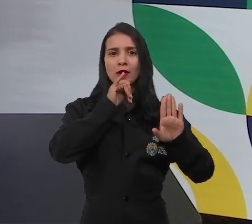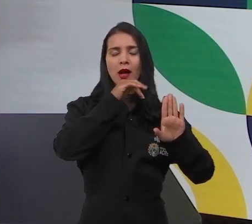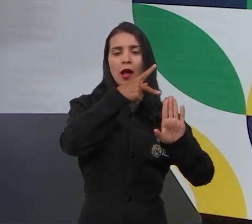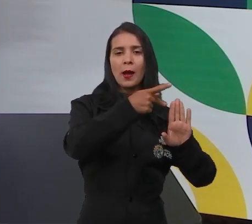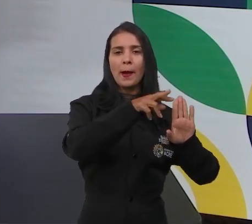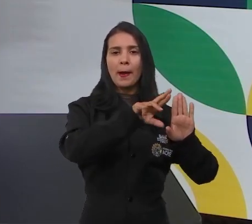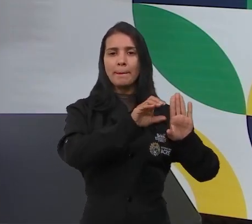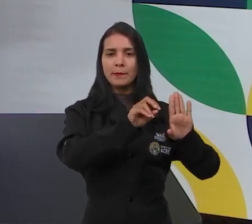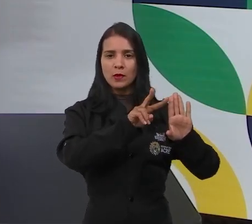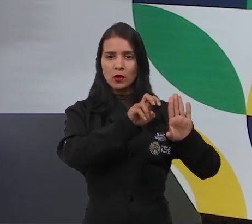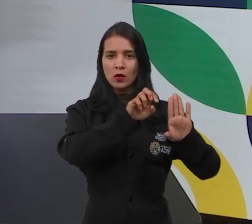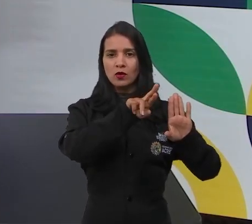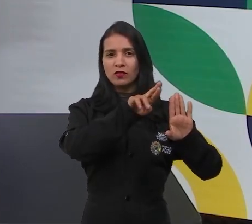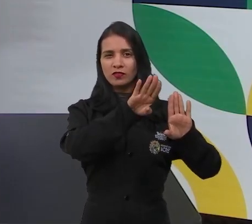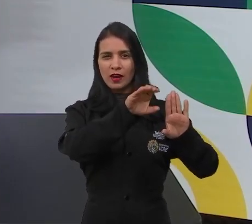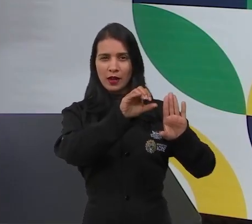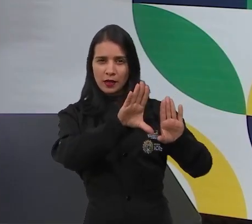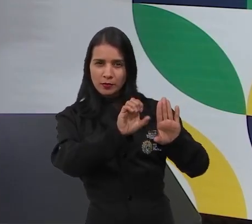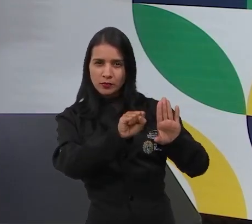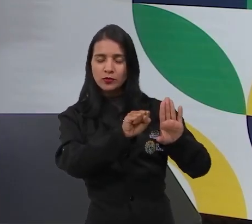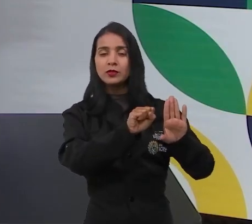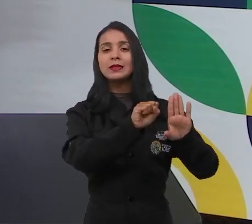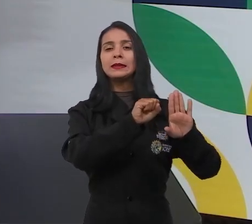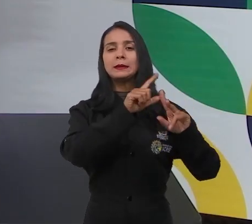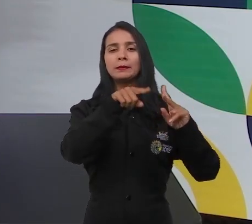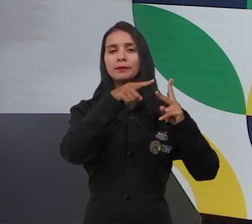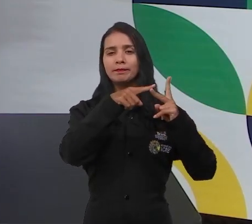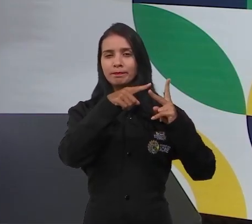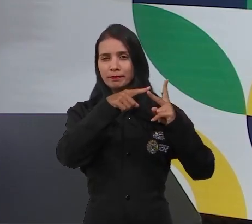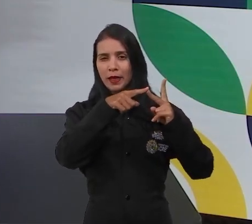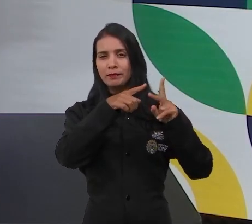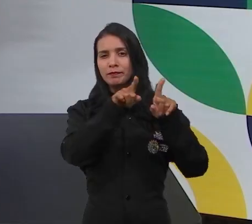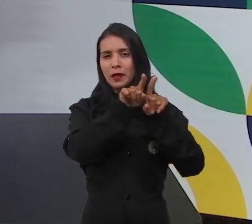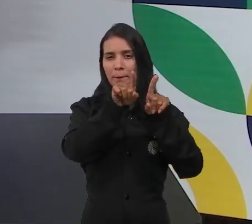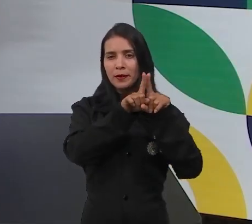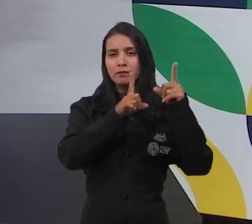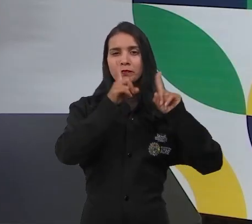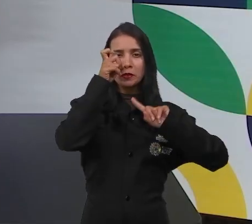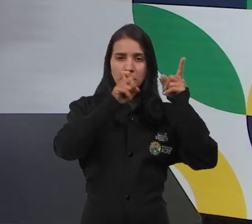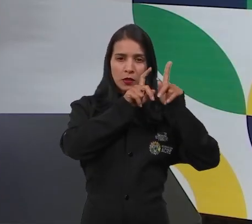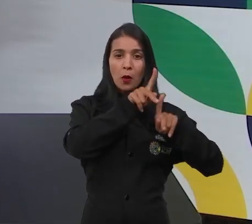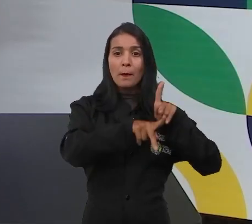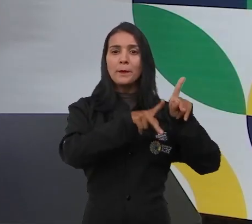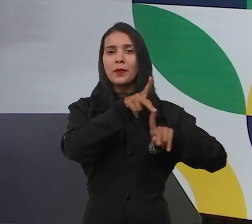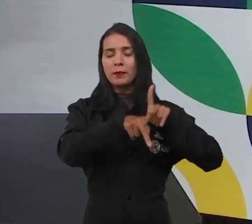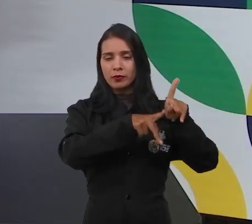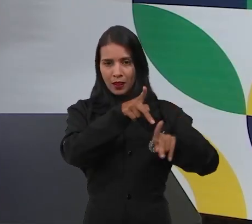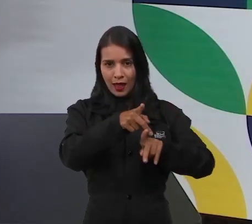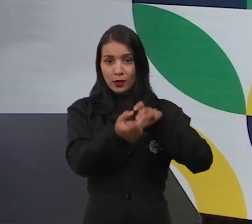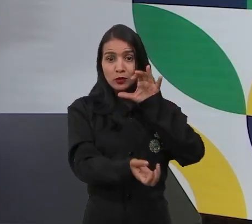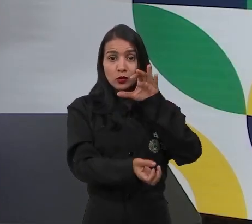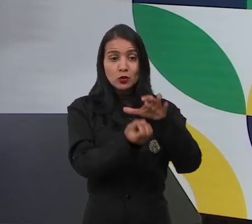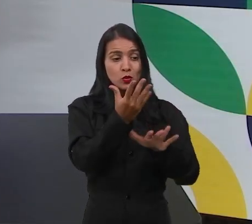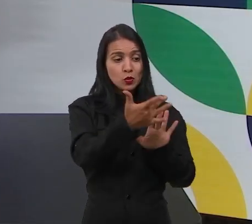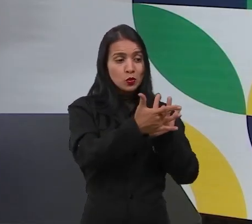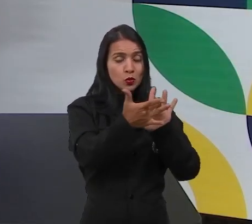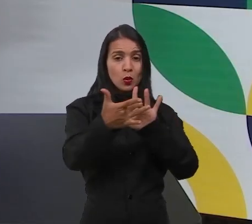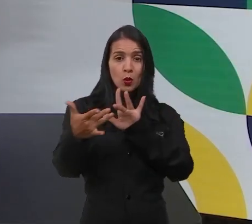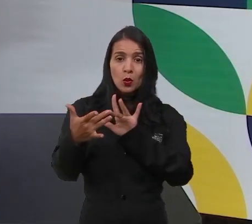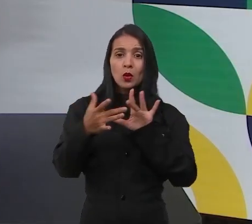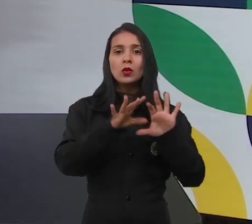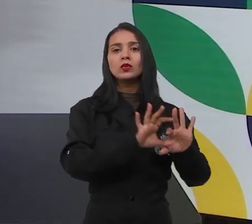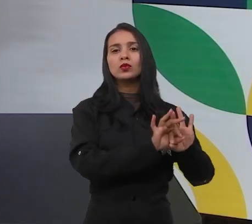estudamos eles, né, os provérbios, los refranes, que são expressões populares que surgem ali do contexto